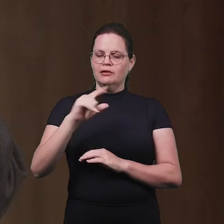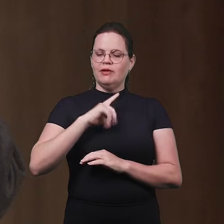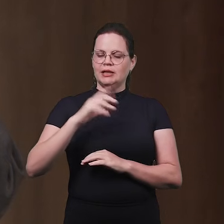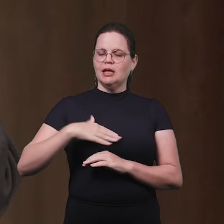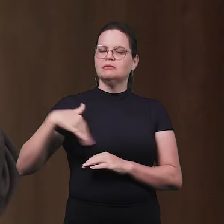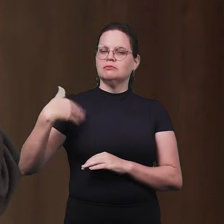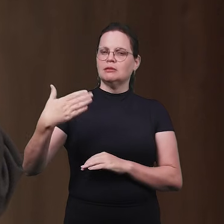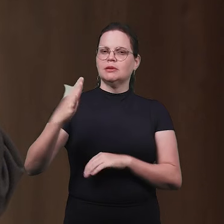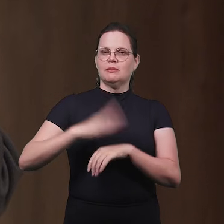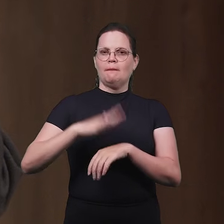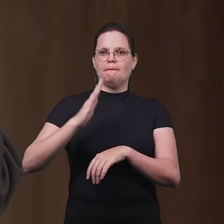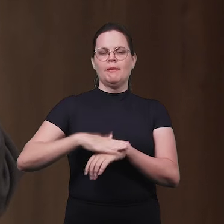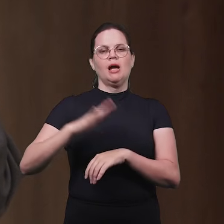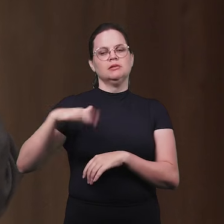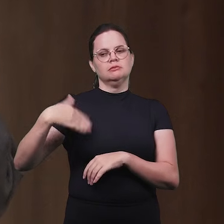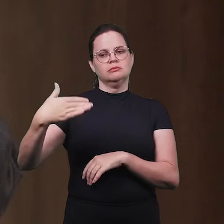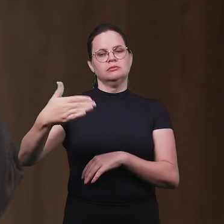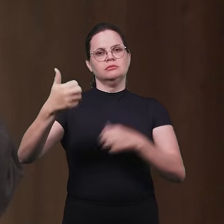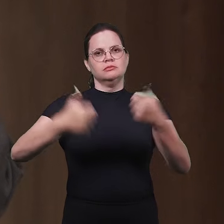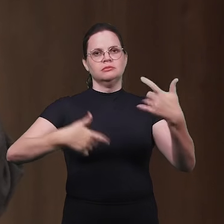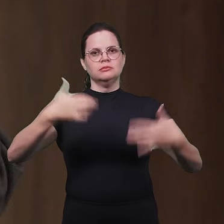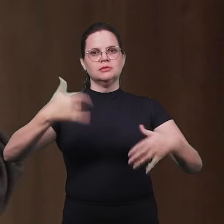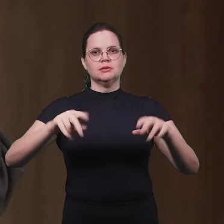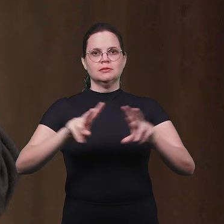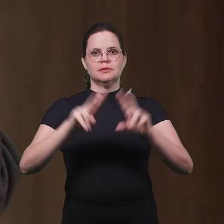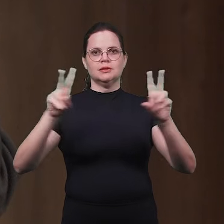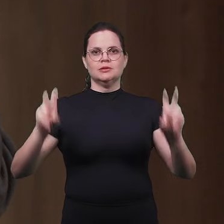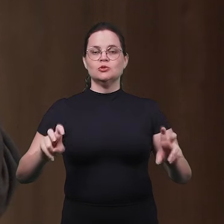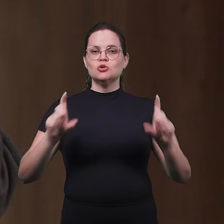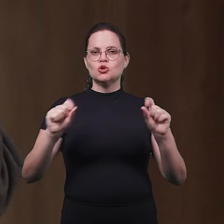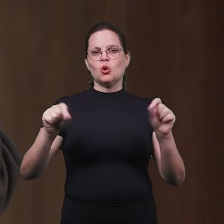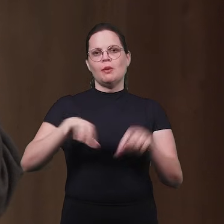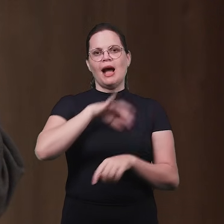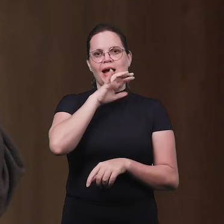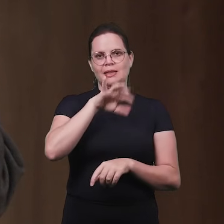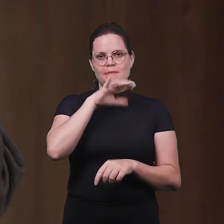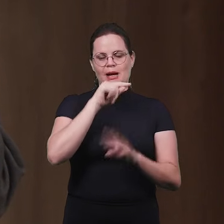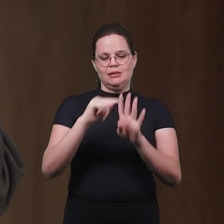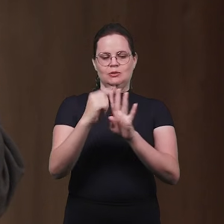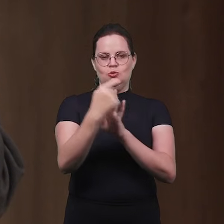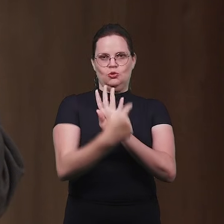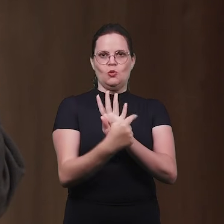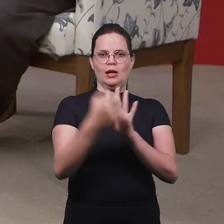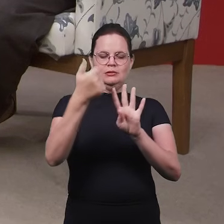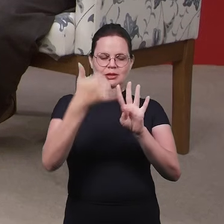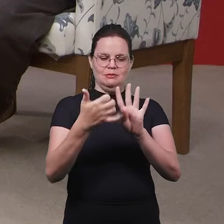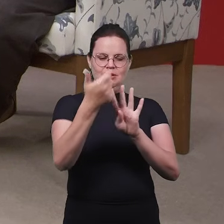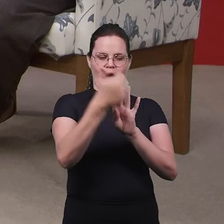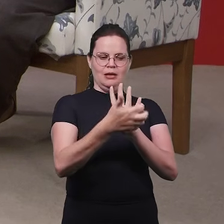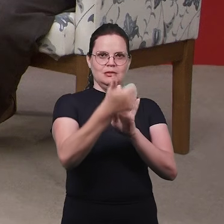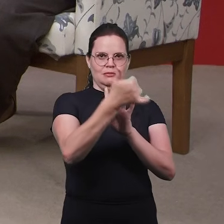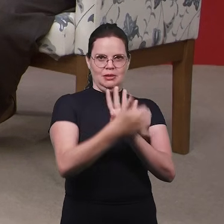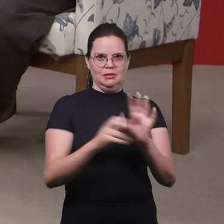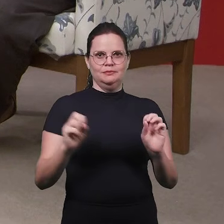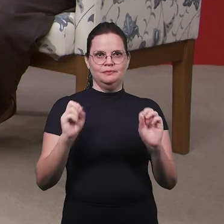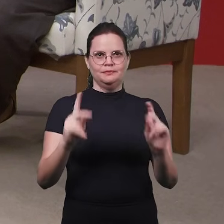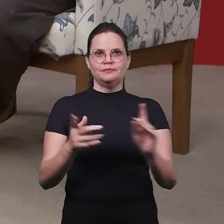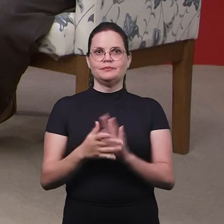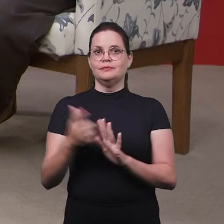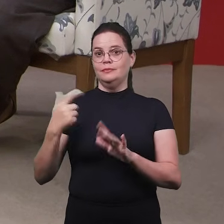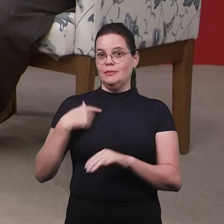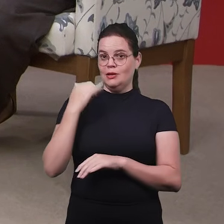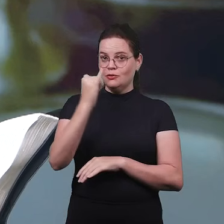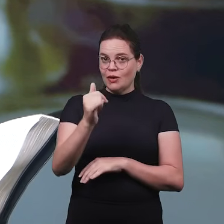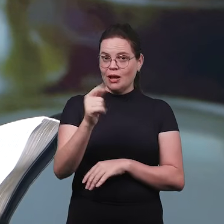deveremos ter outros episódios ainda discorrendo sobre os animais simbólicos. Muito bem. O que eu quero dizer